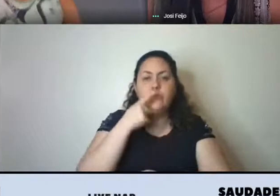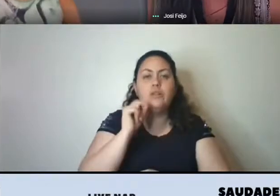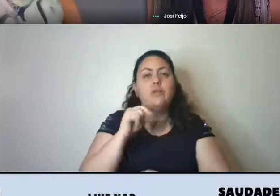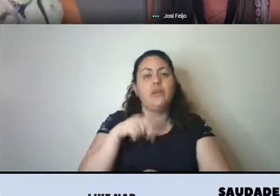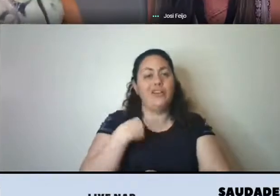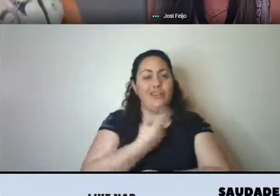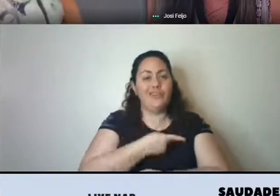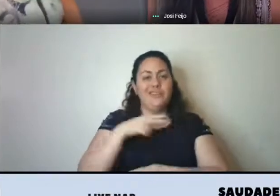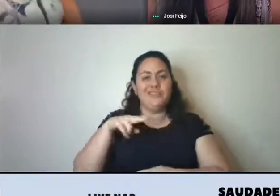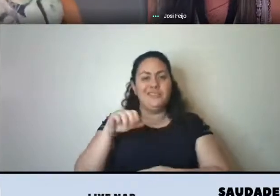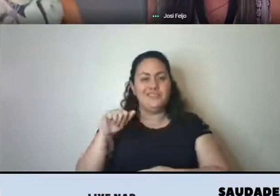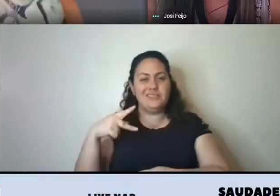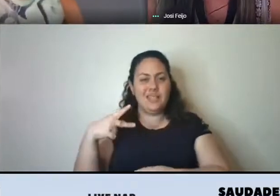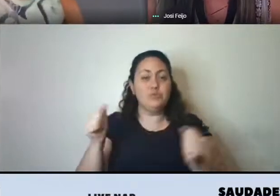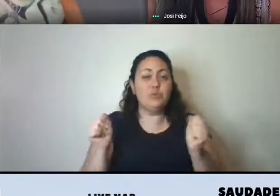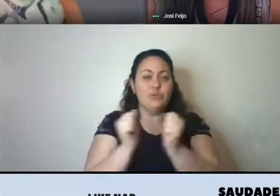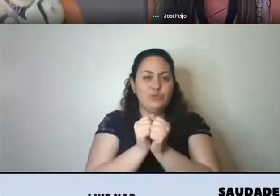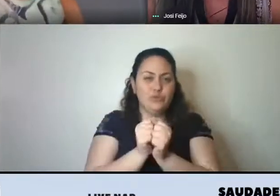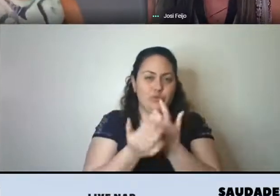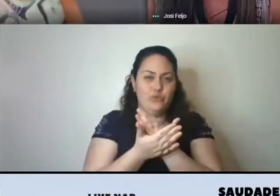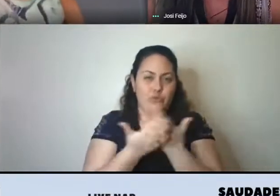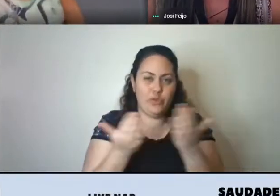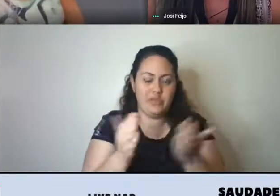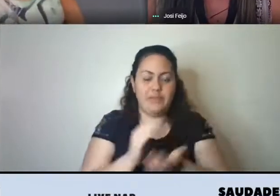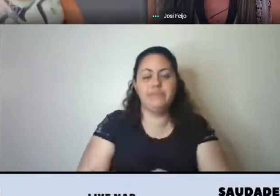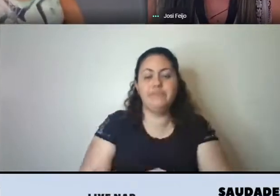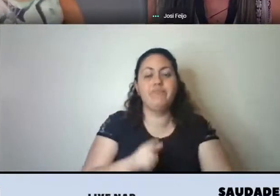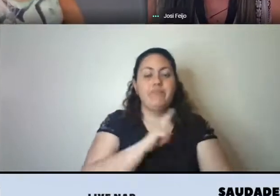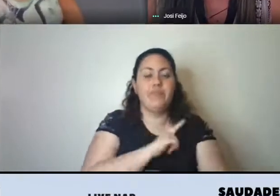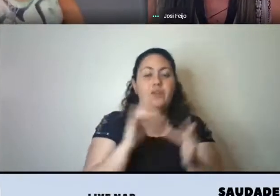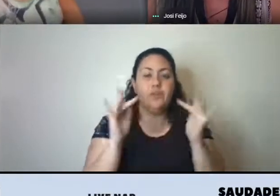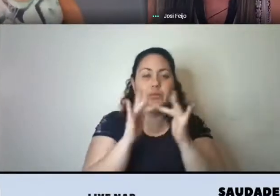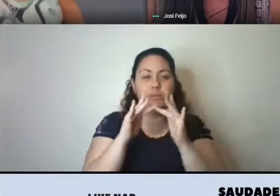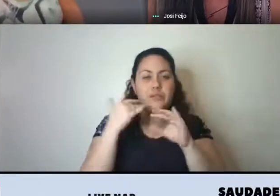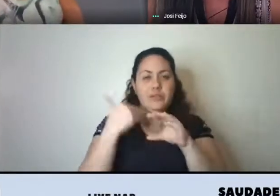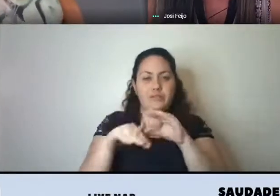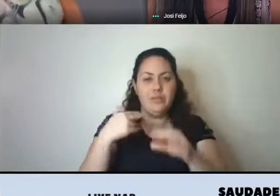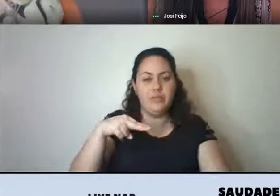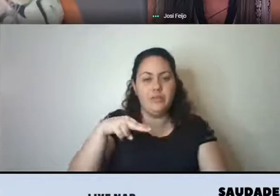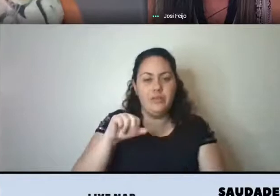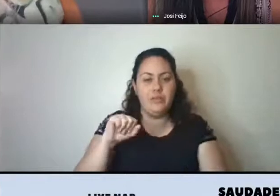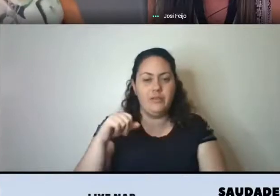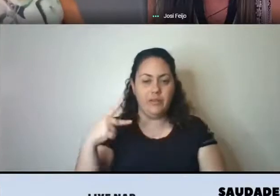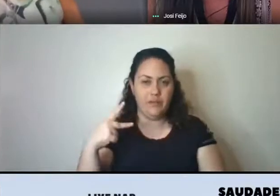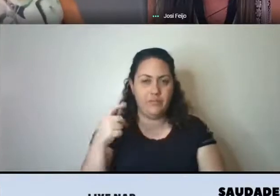aqui. Nós temos o nosso contato através do e-mail, que é